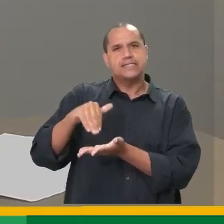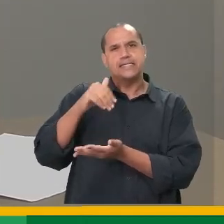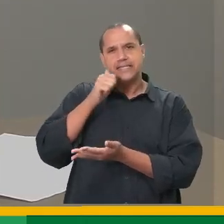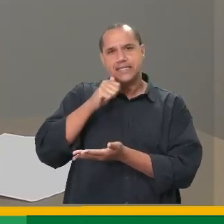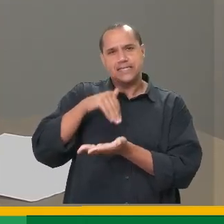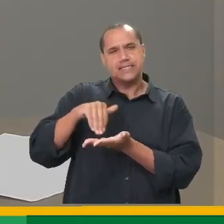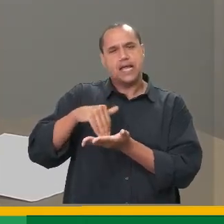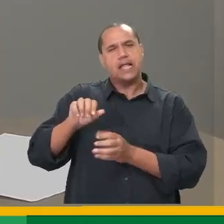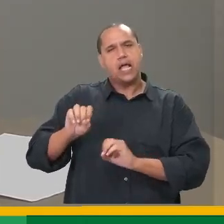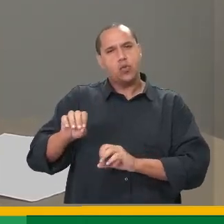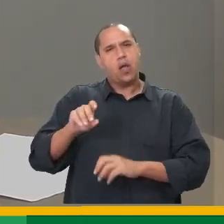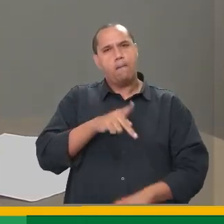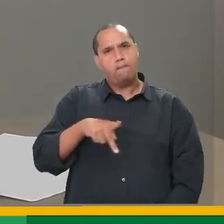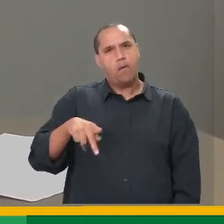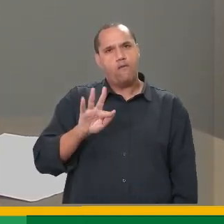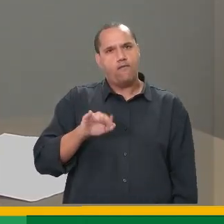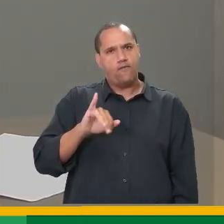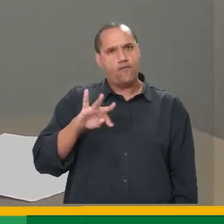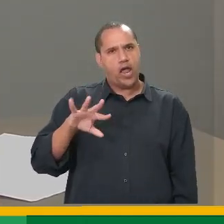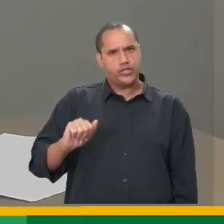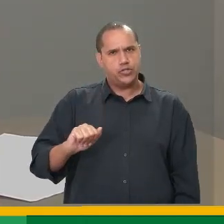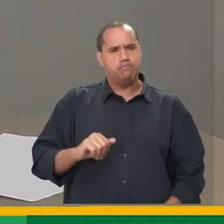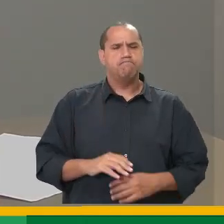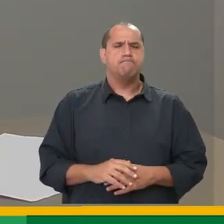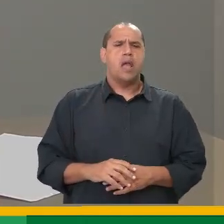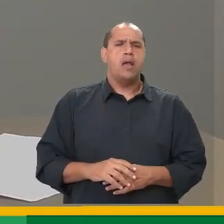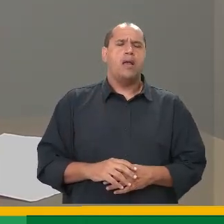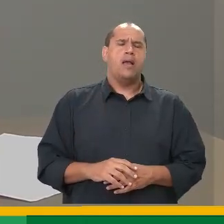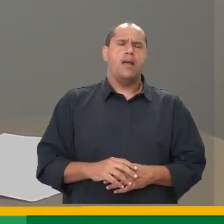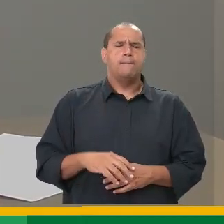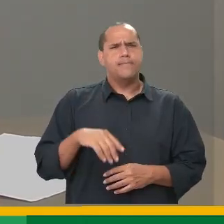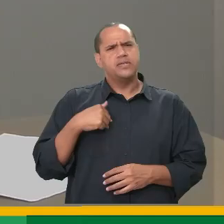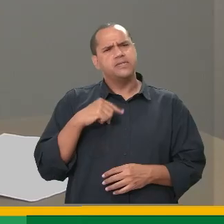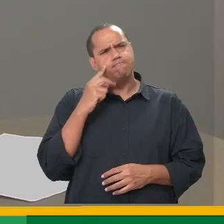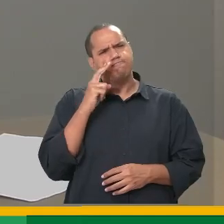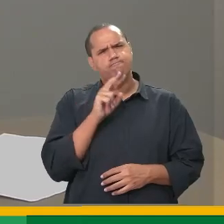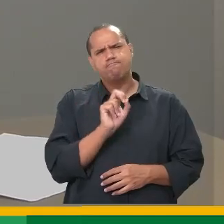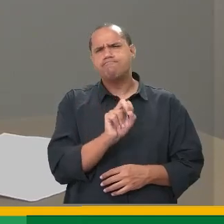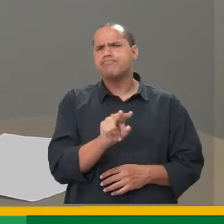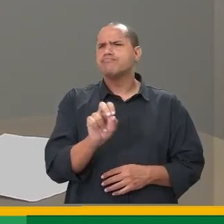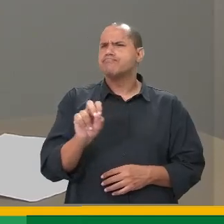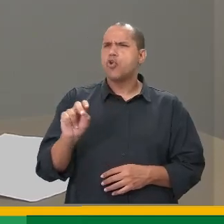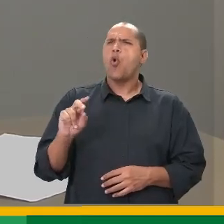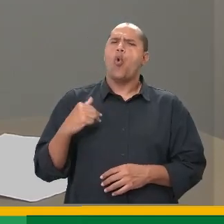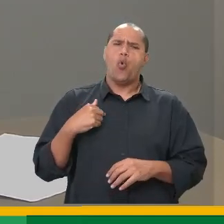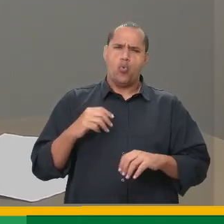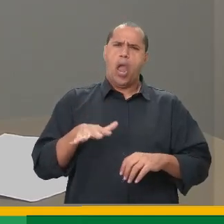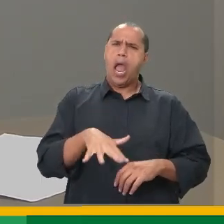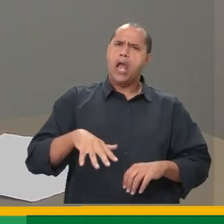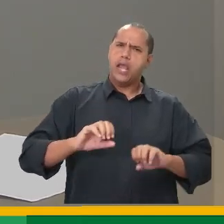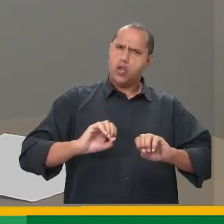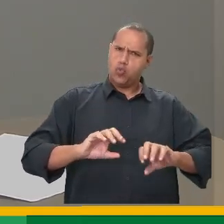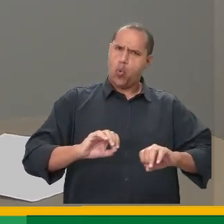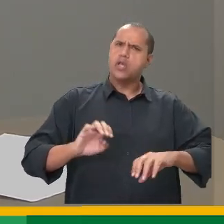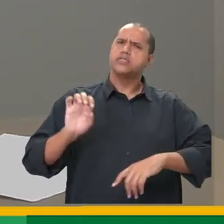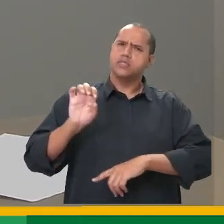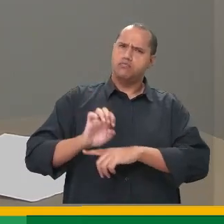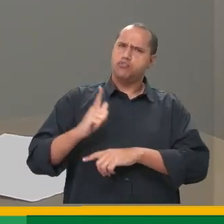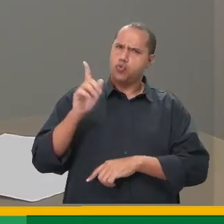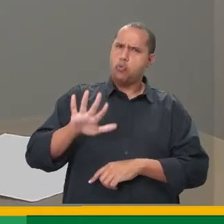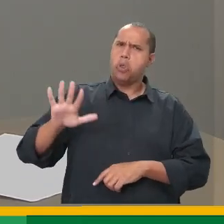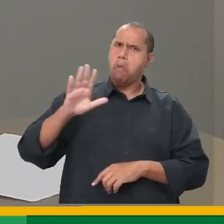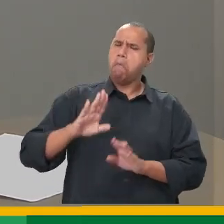vê eh tanto que a educação estadual ela elevou o seu grau